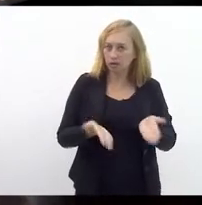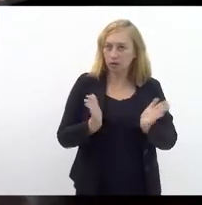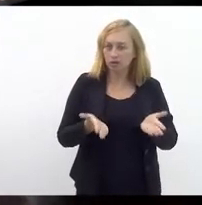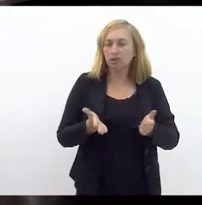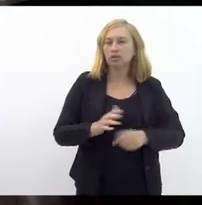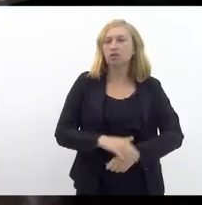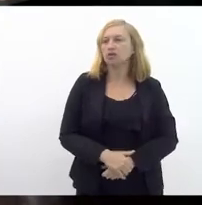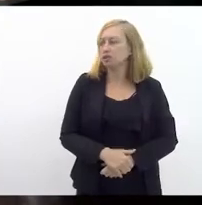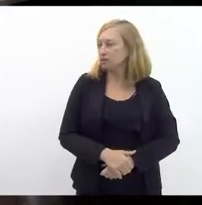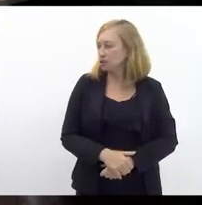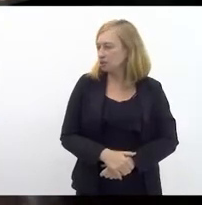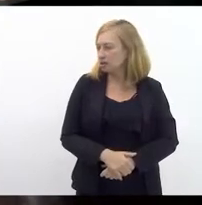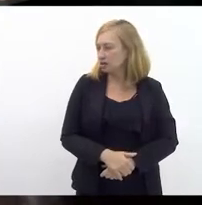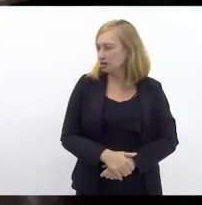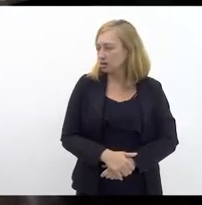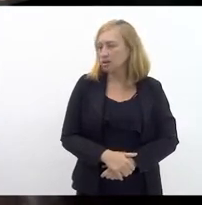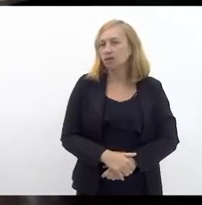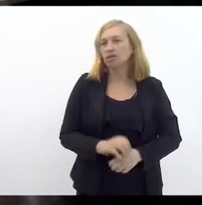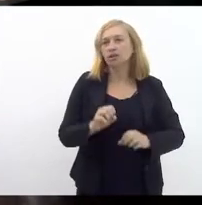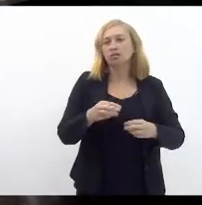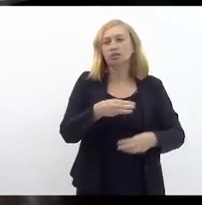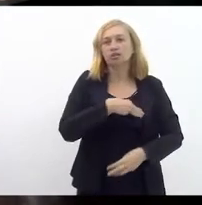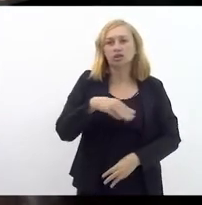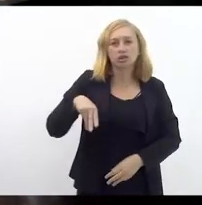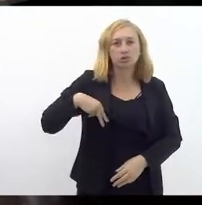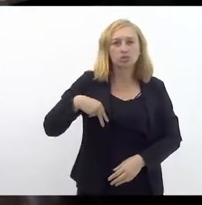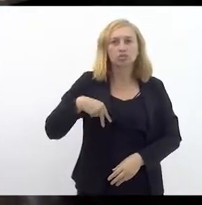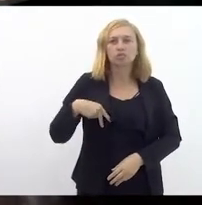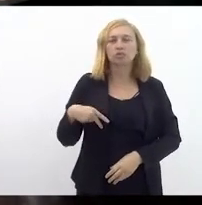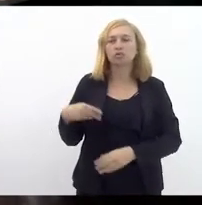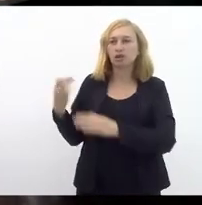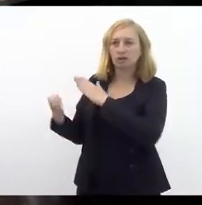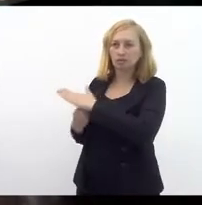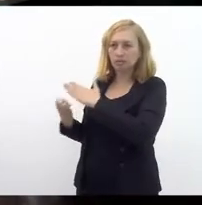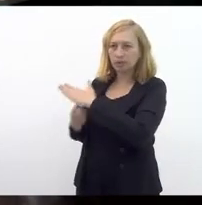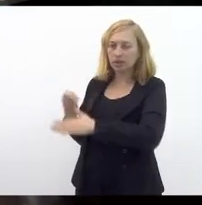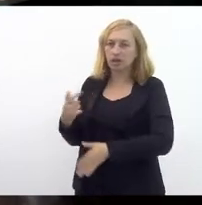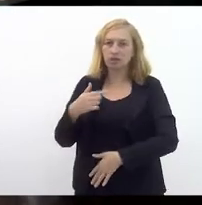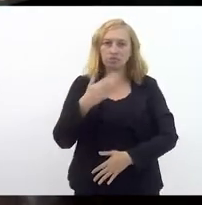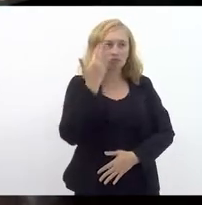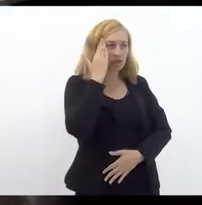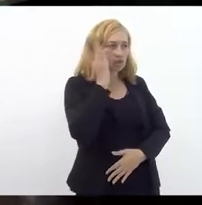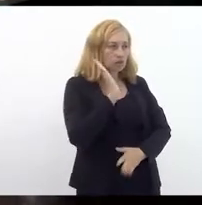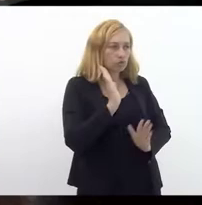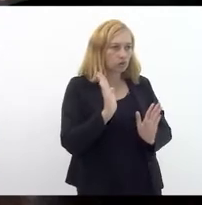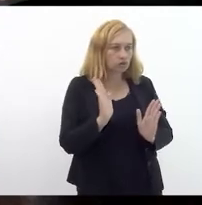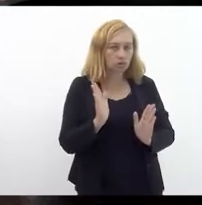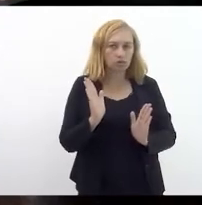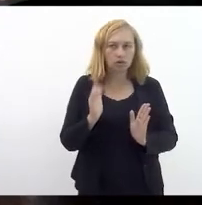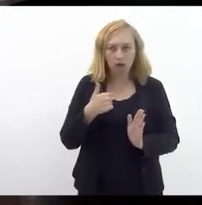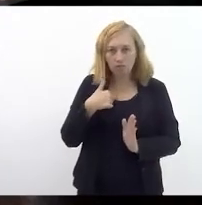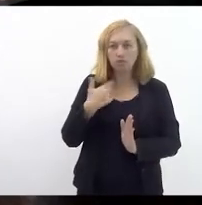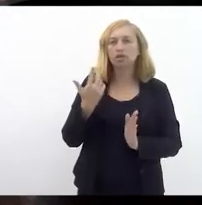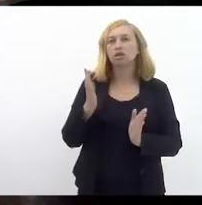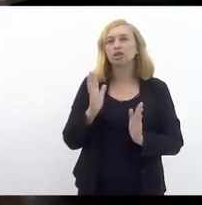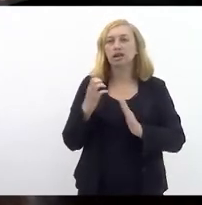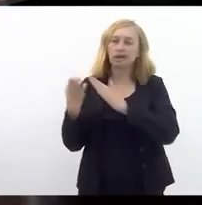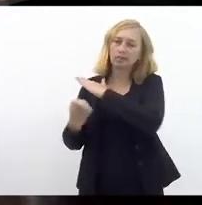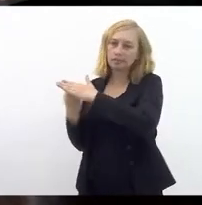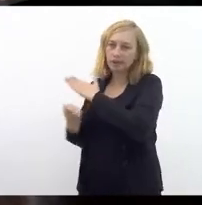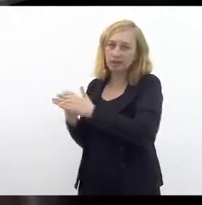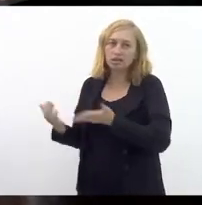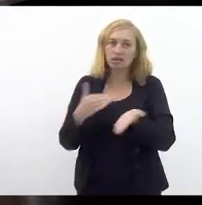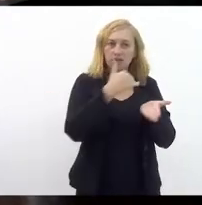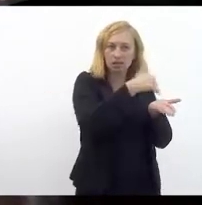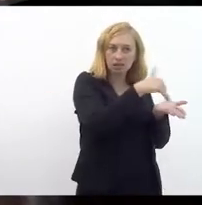termo entre o Ministério Público e a concessionária, que aí entendo eu que a concessionária ou a